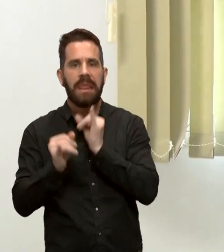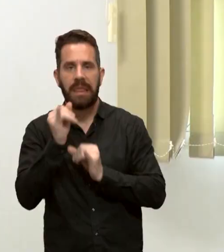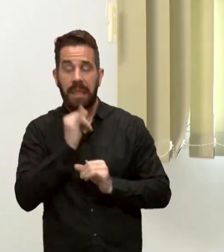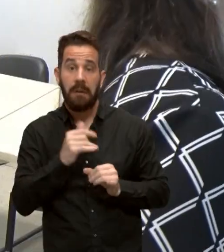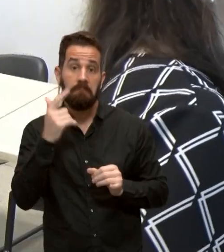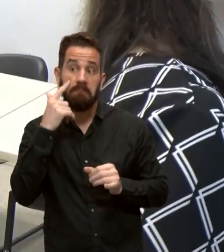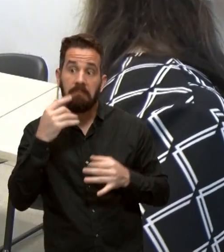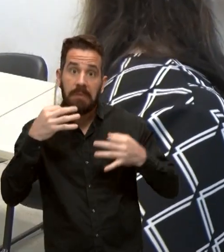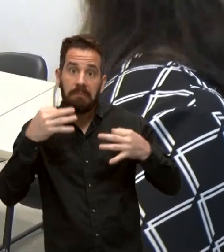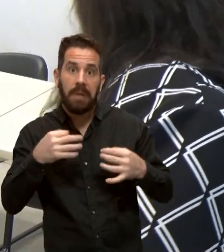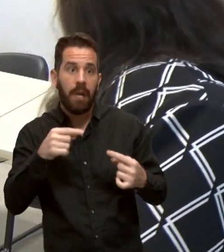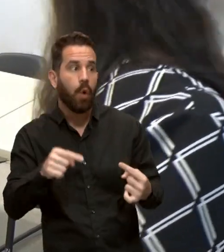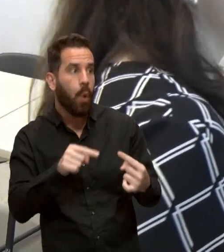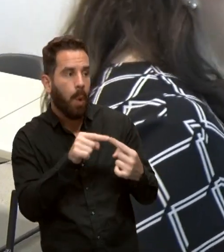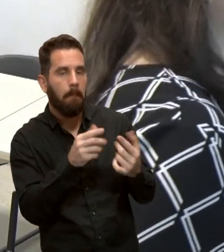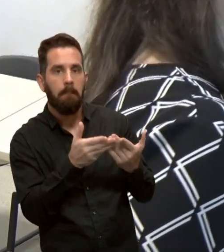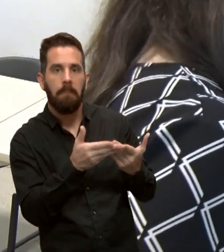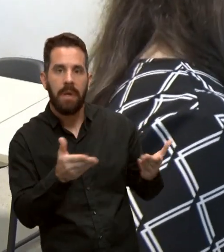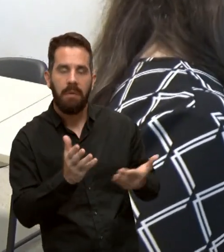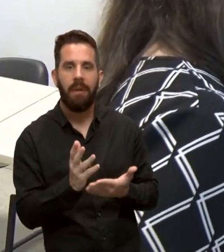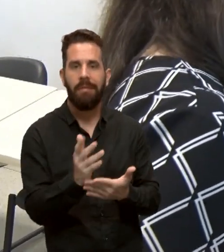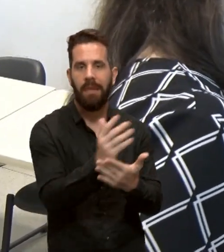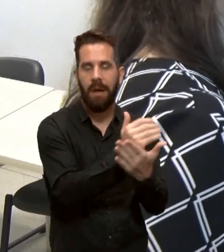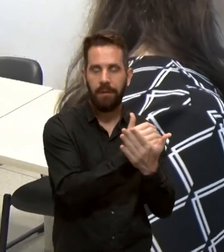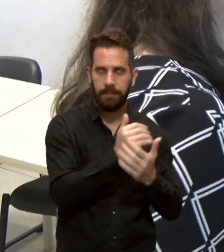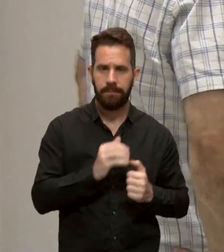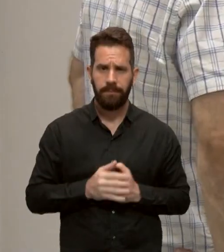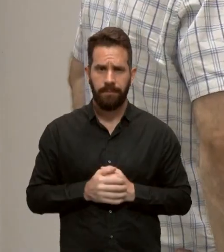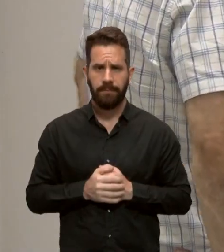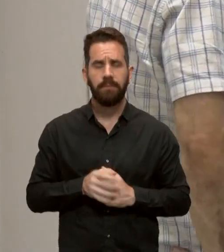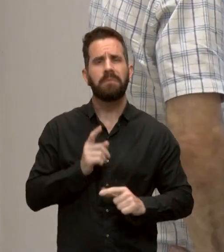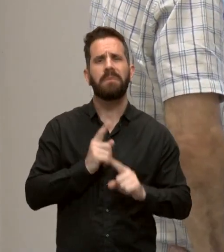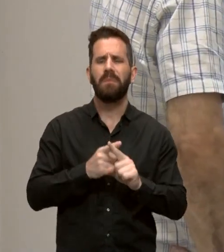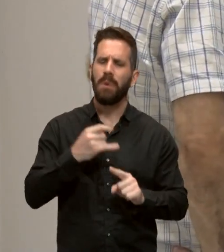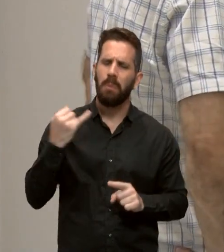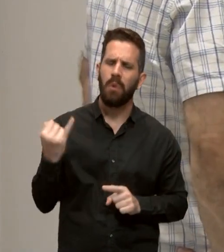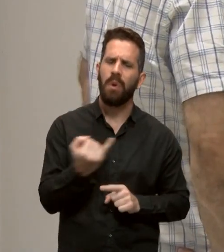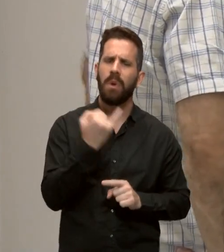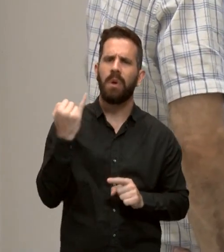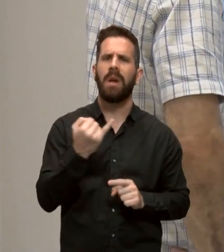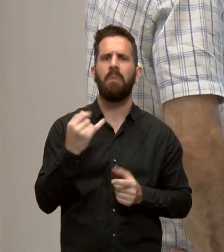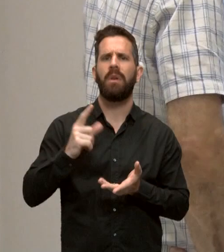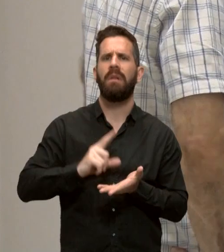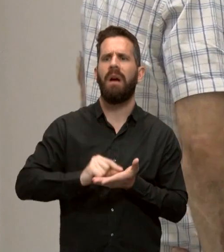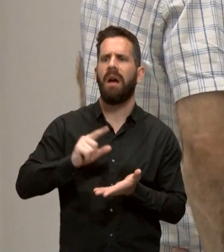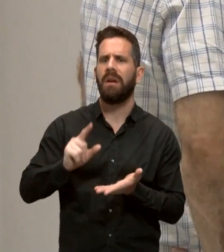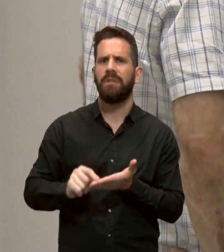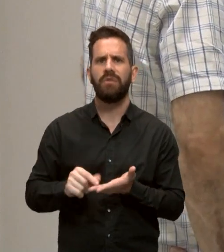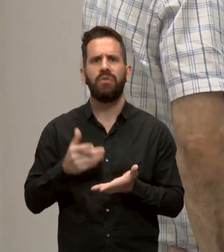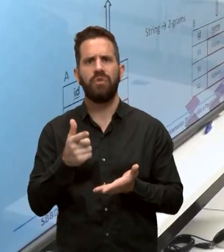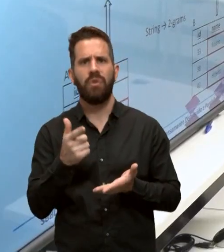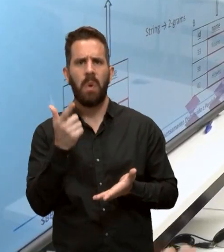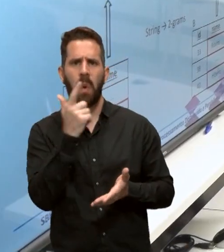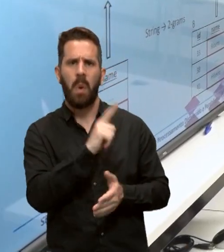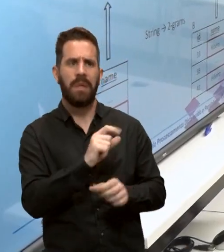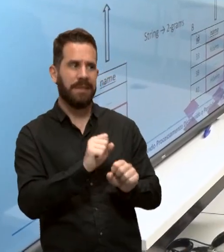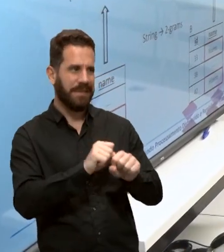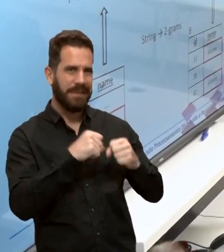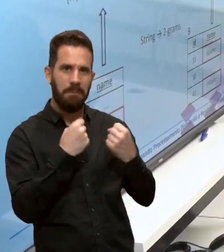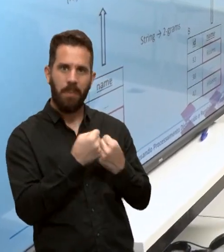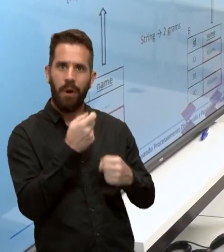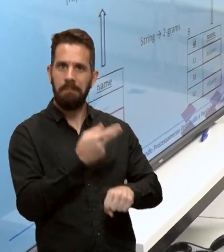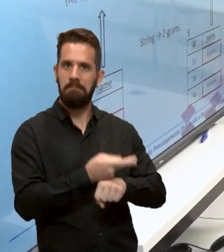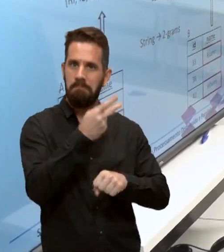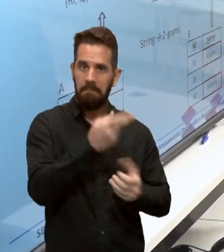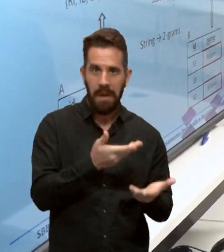técnicas nesses dados. E qual que é a importância da premiação do artigo pelo simpósio? É muito importante em termos de